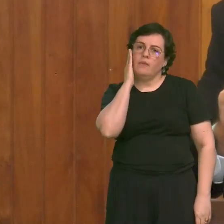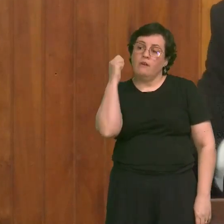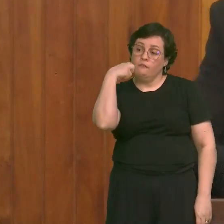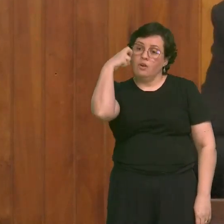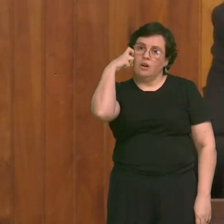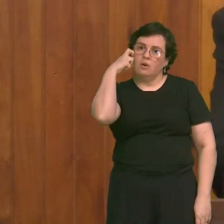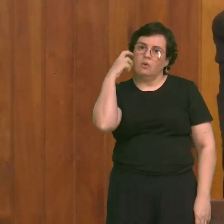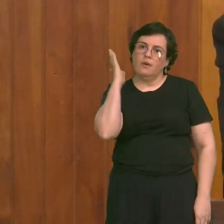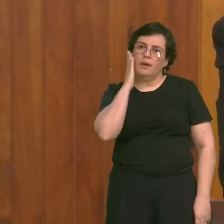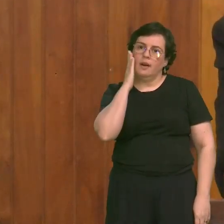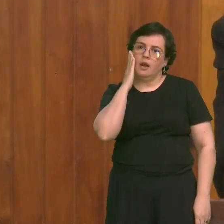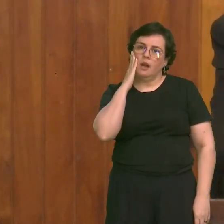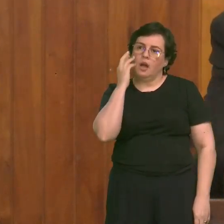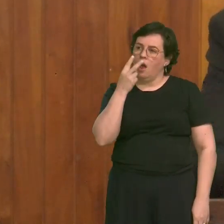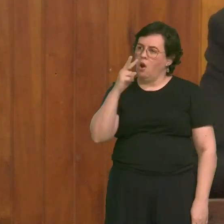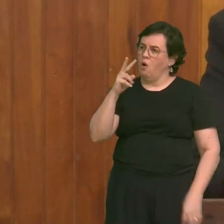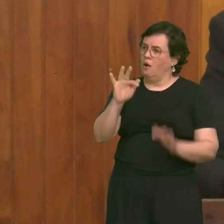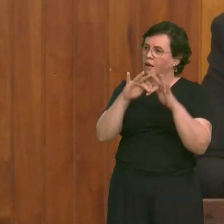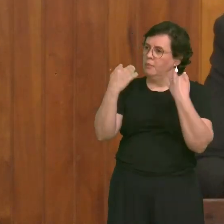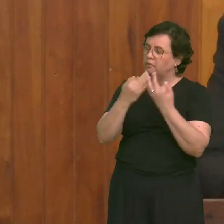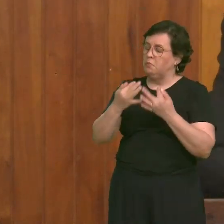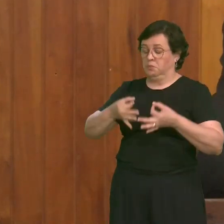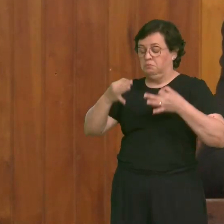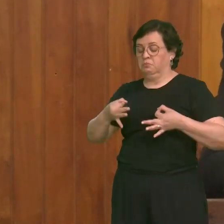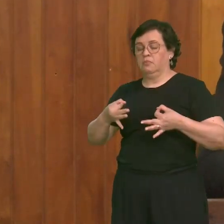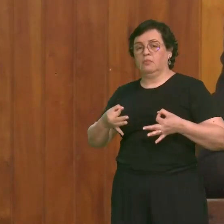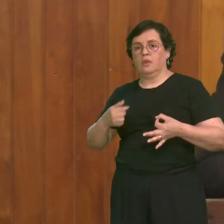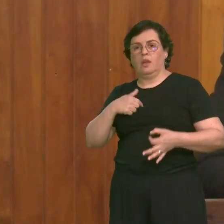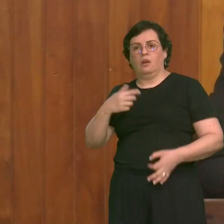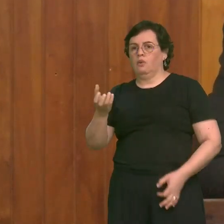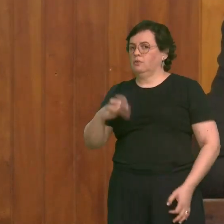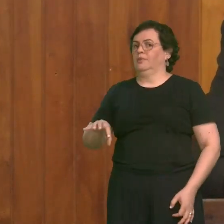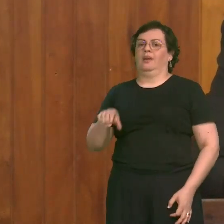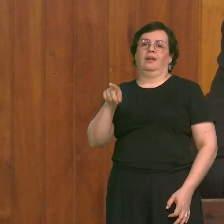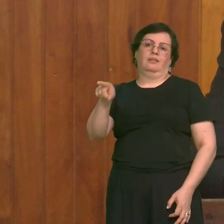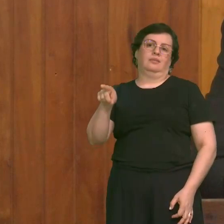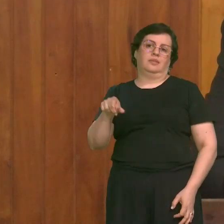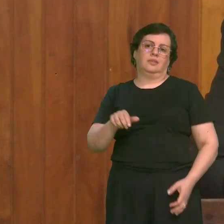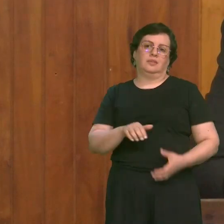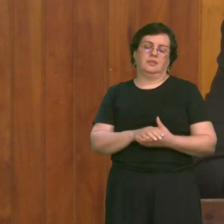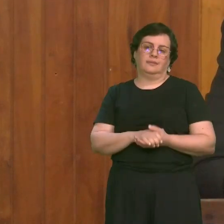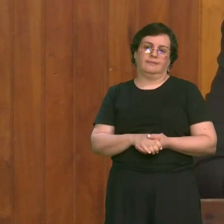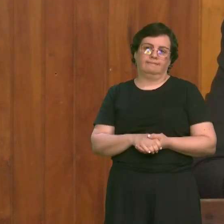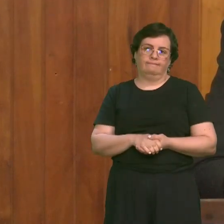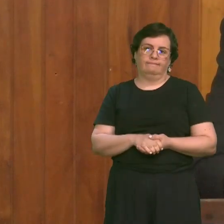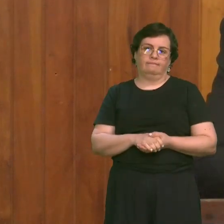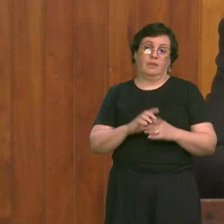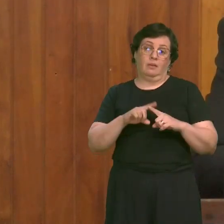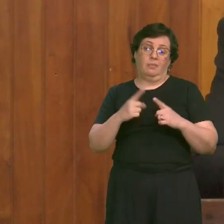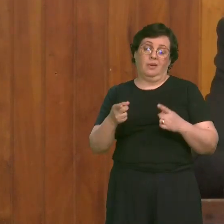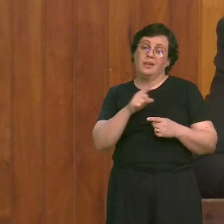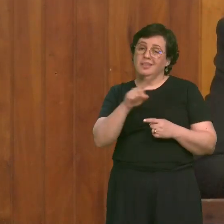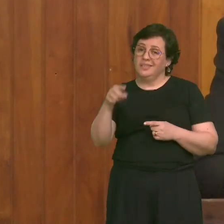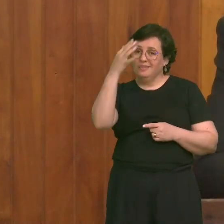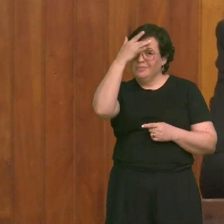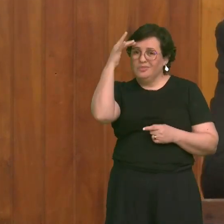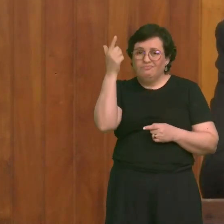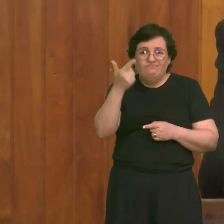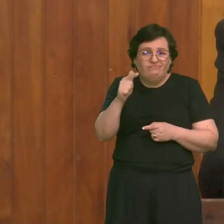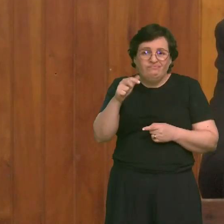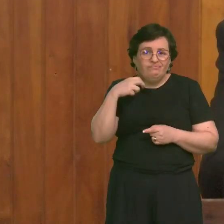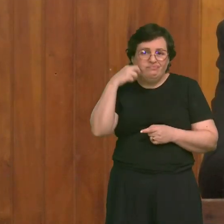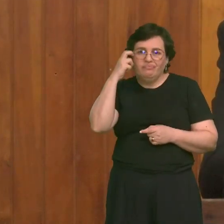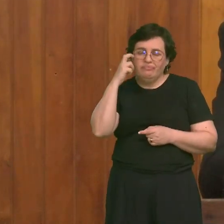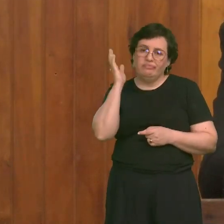cara que tem vergonha de chegar em casa olhar para sua família não eu não aceito isso Mas esta gente não tem vergonha na cara